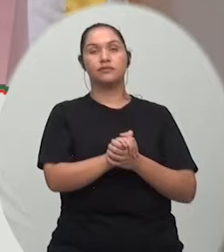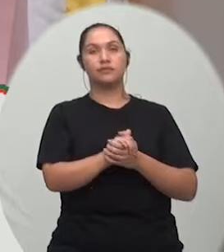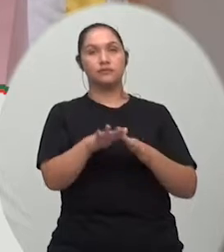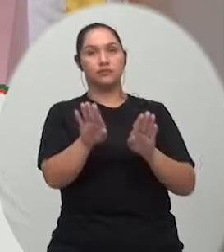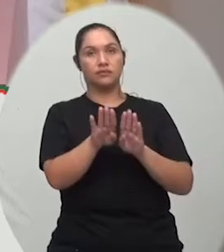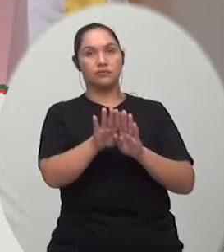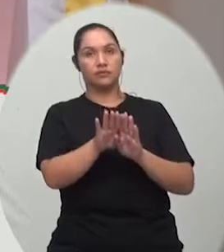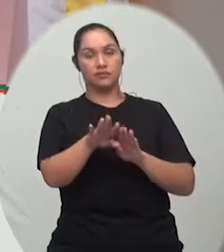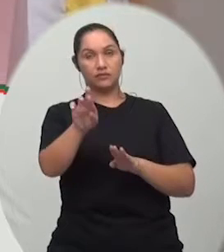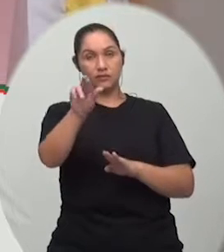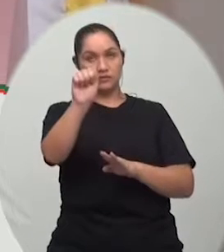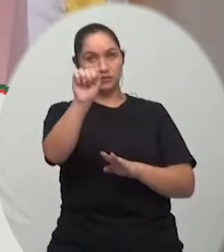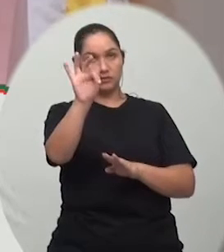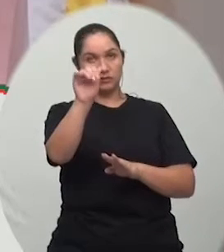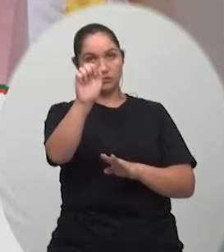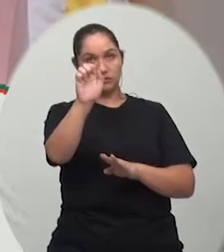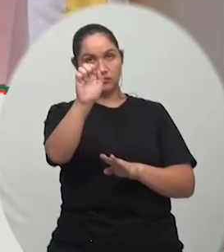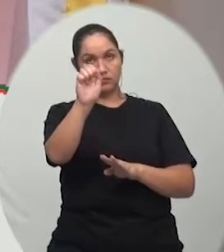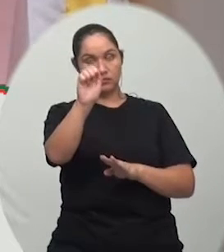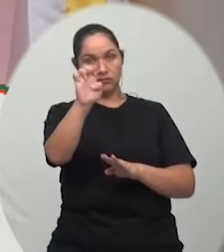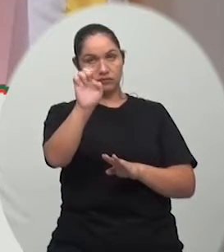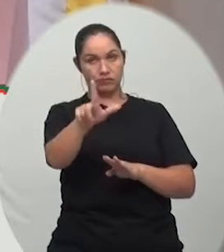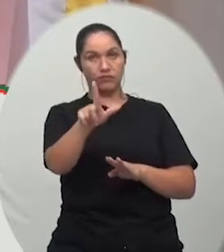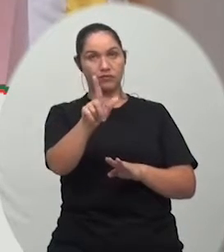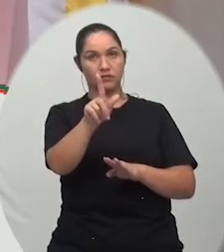ao doutor Rafael, presidente da OB,